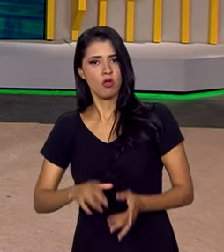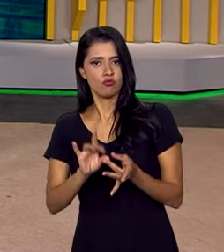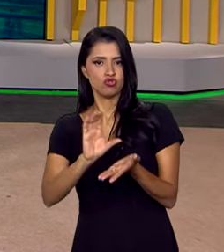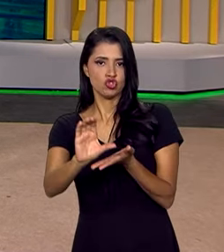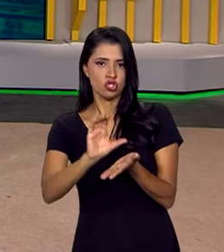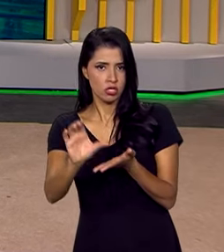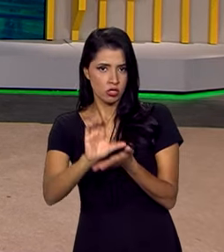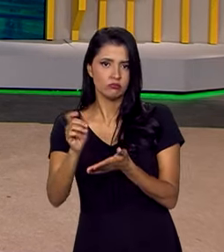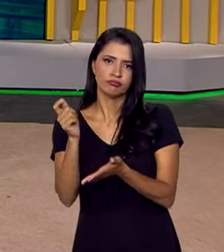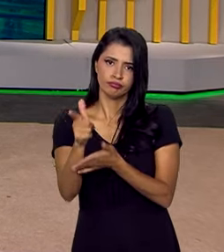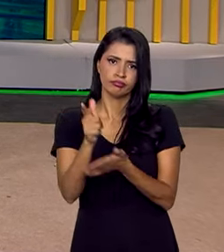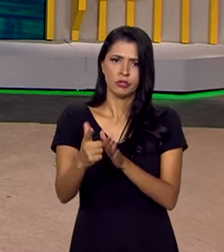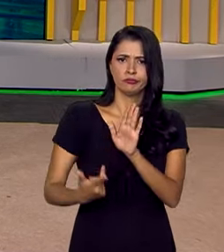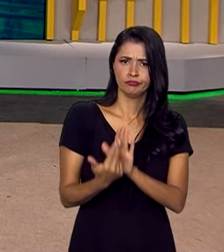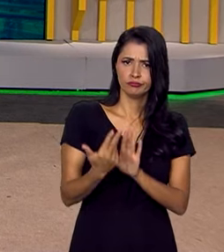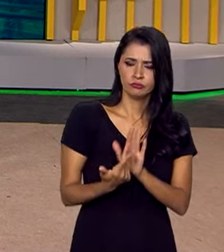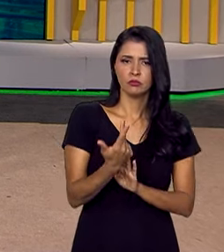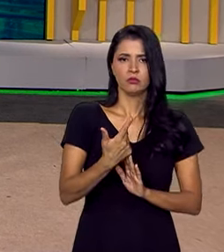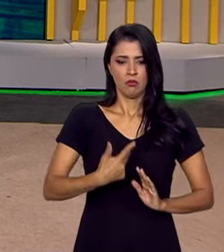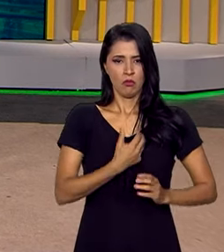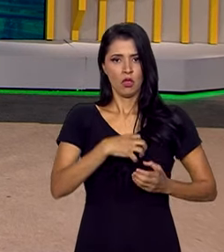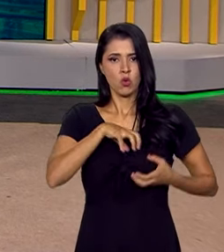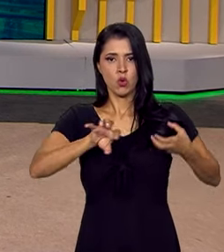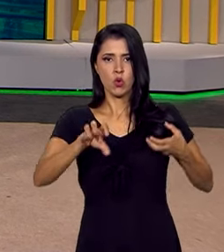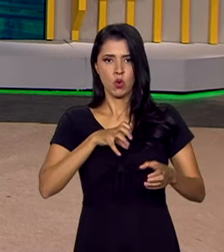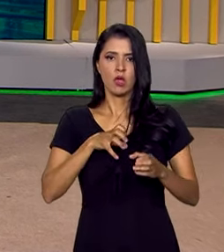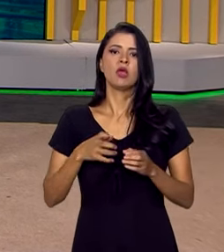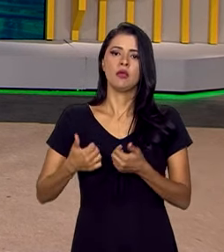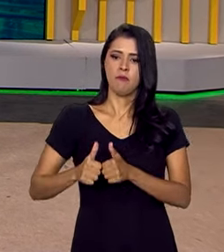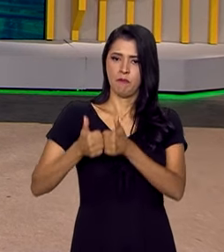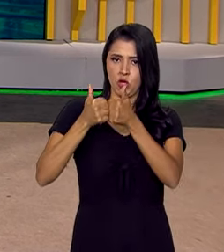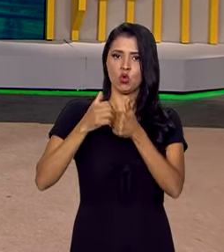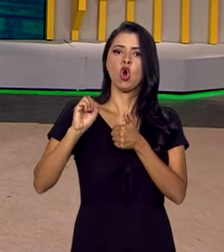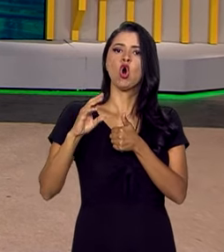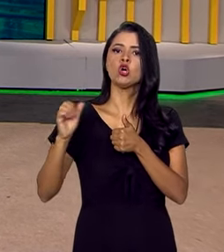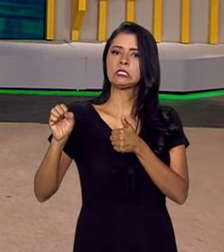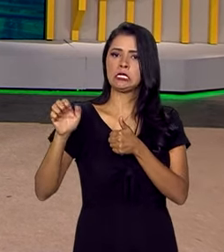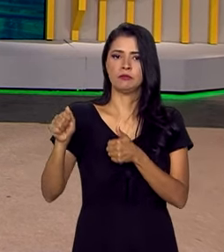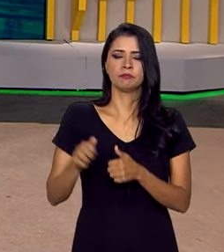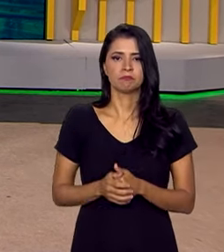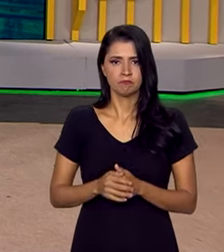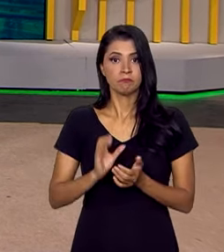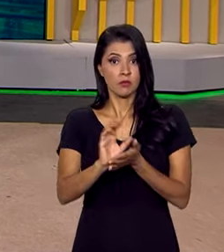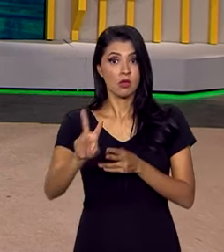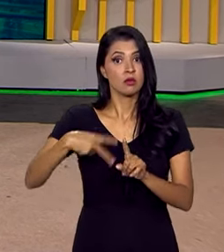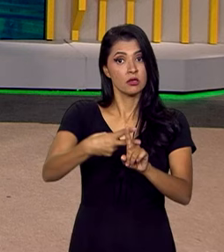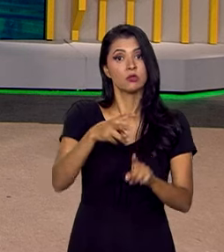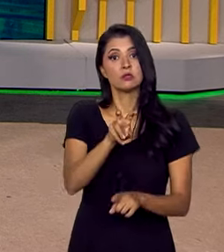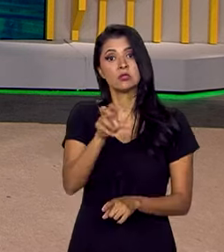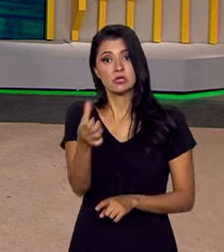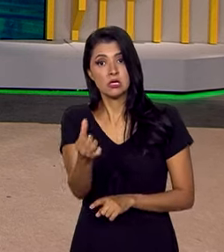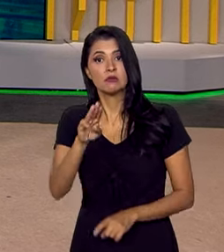recursos para custear procedimentos de transplantes de órgãos e medula óssea. O acréscimo financeiro é de 56